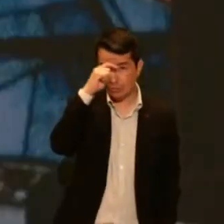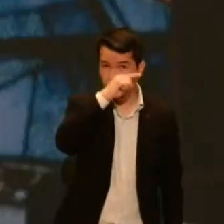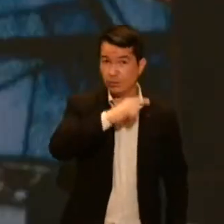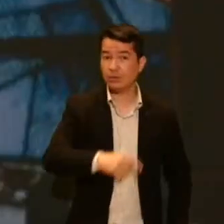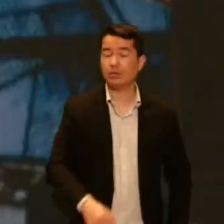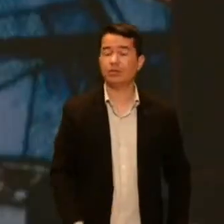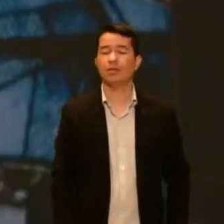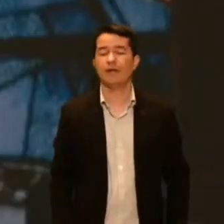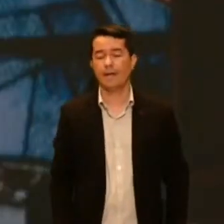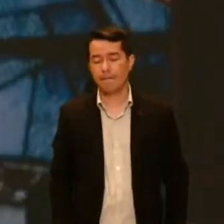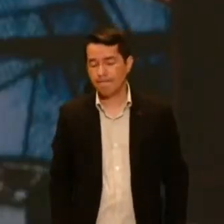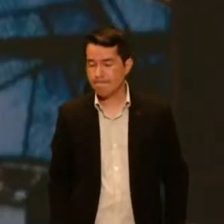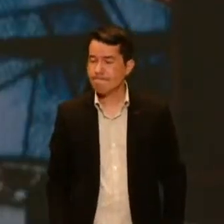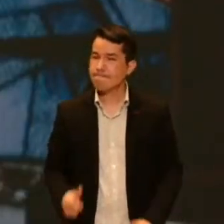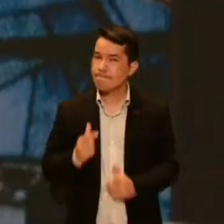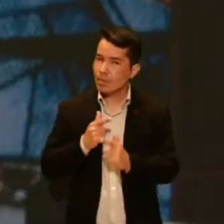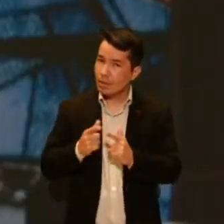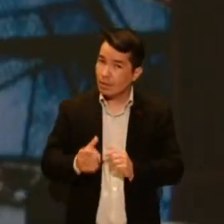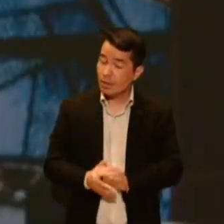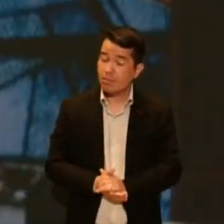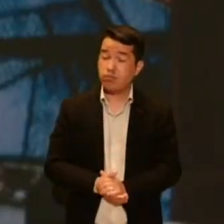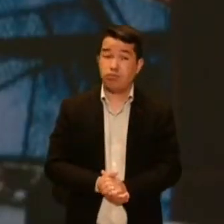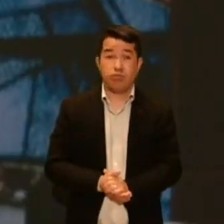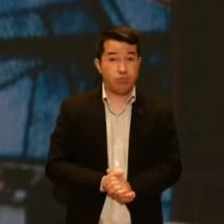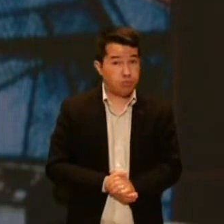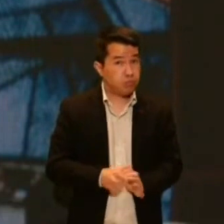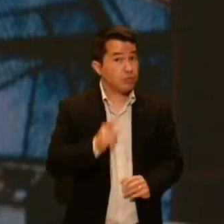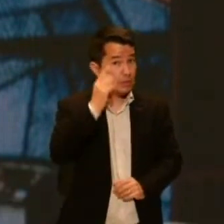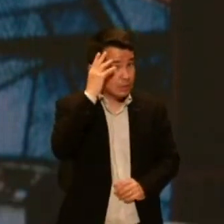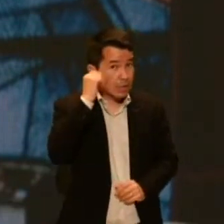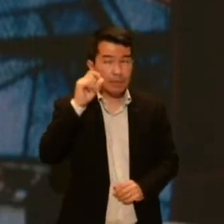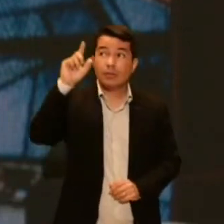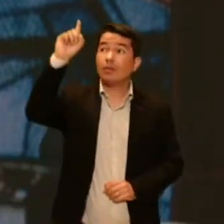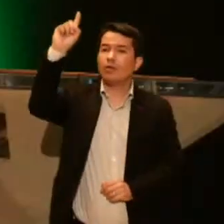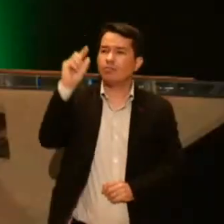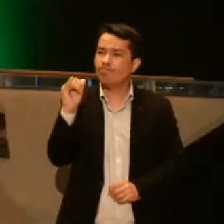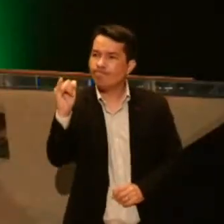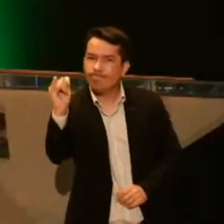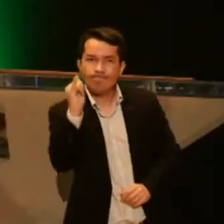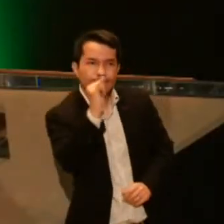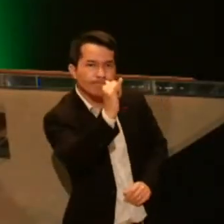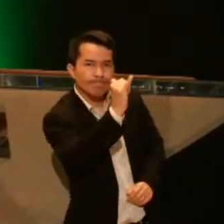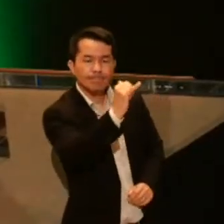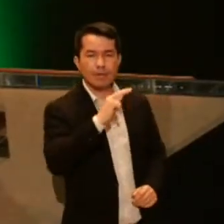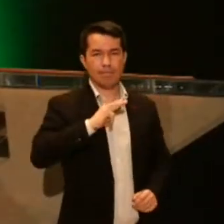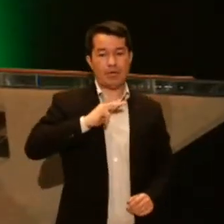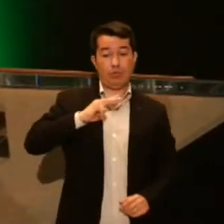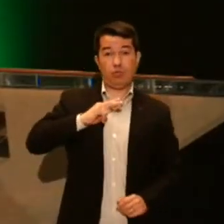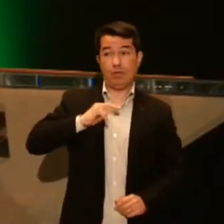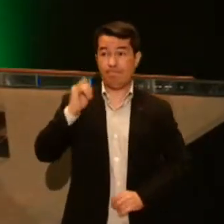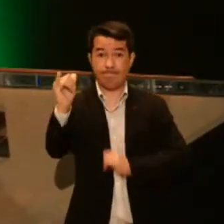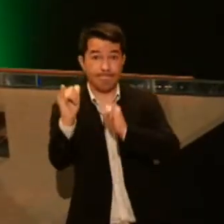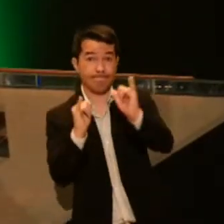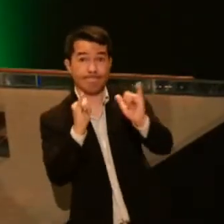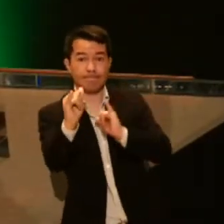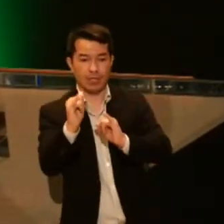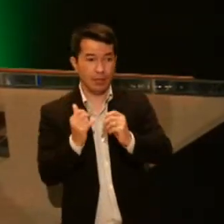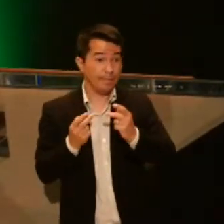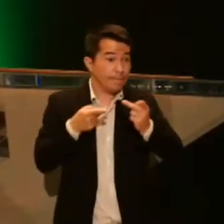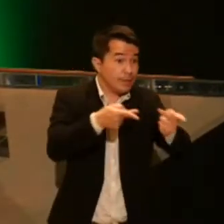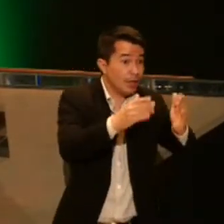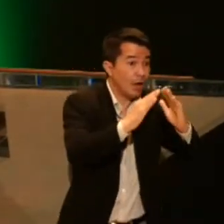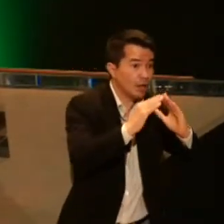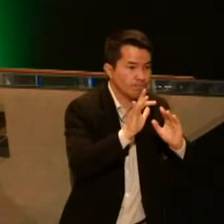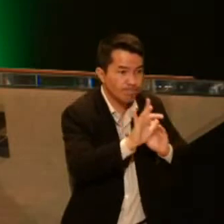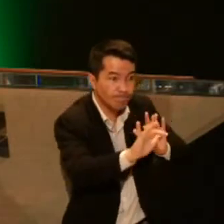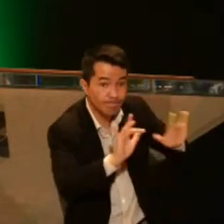se revelando, está falando ao coração das pessoas, está chegando na alma, está visitando as casas.